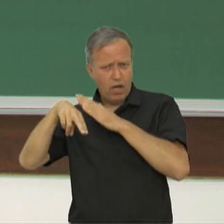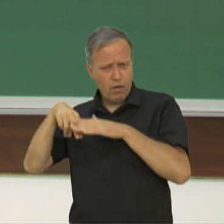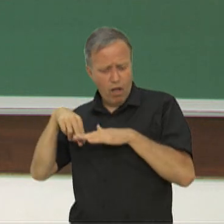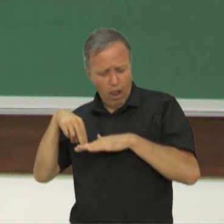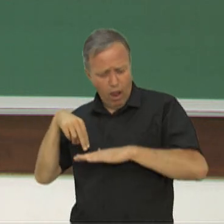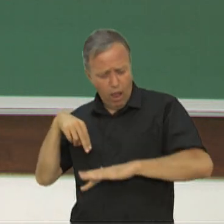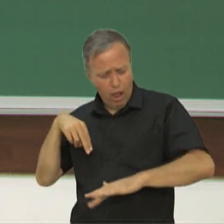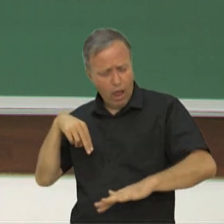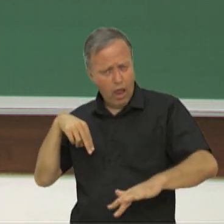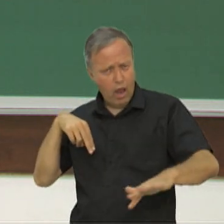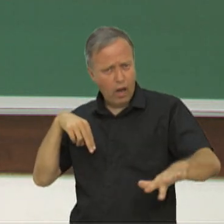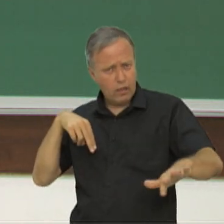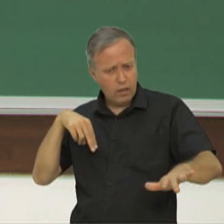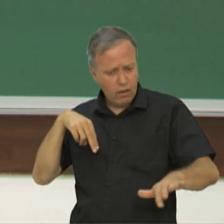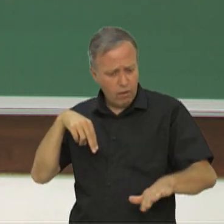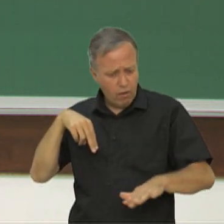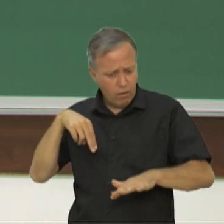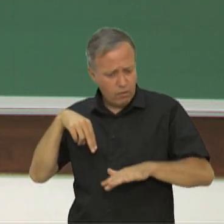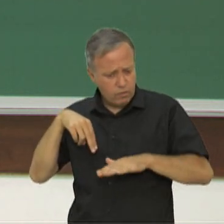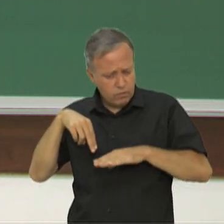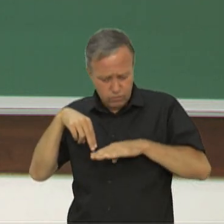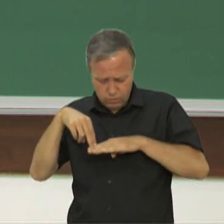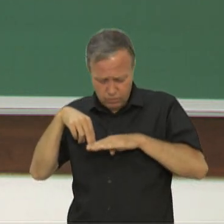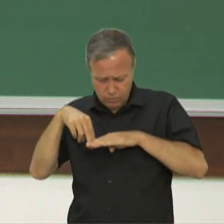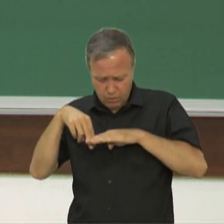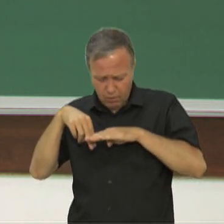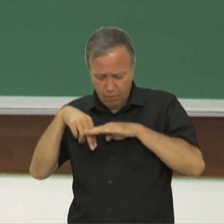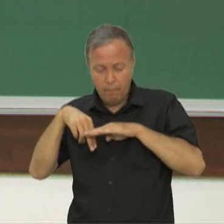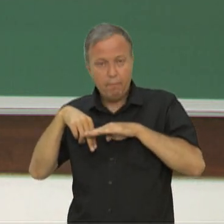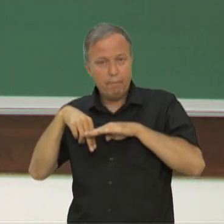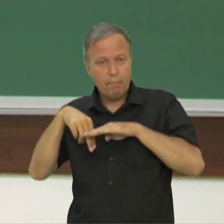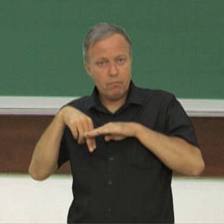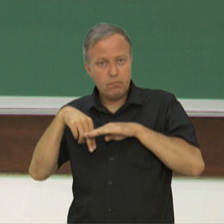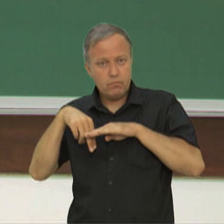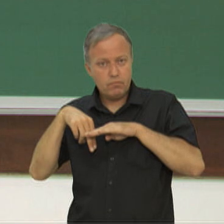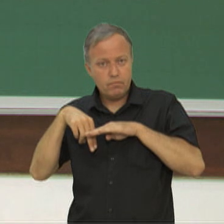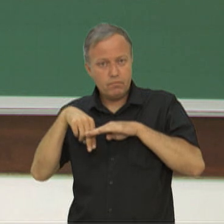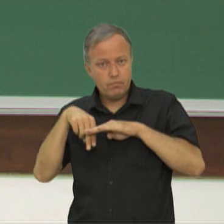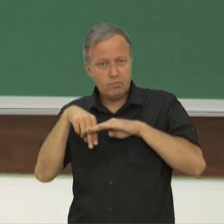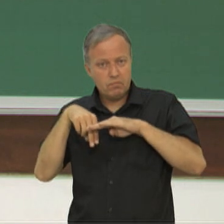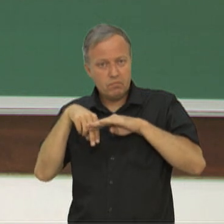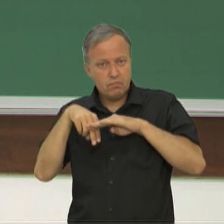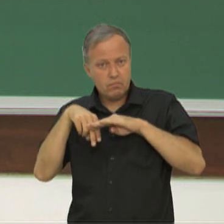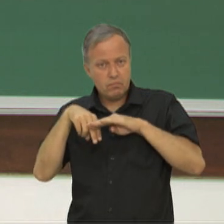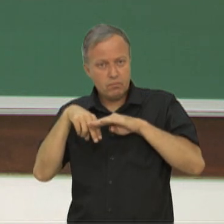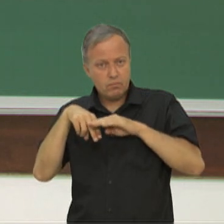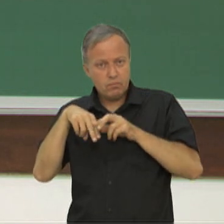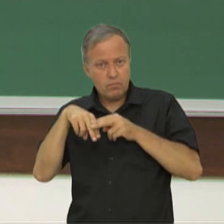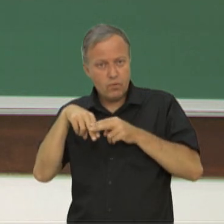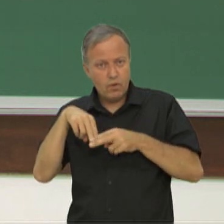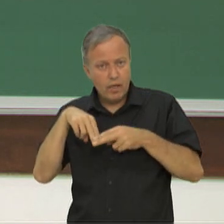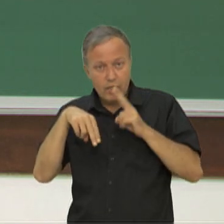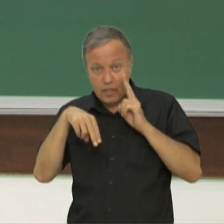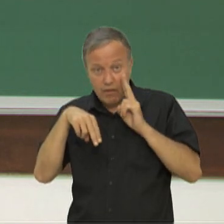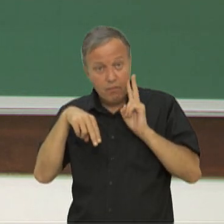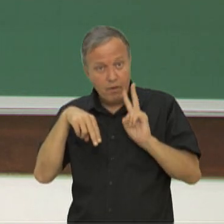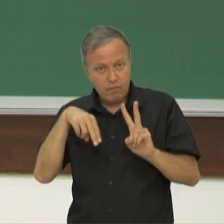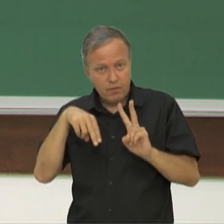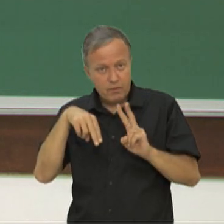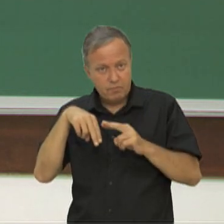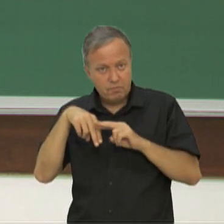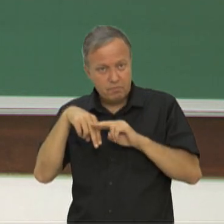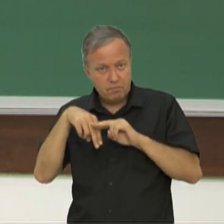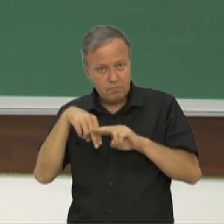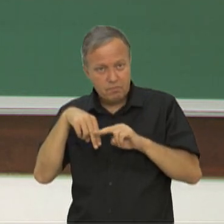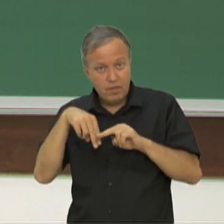Aqui, os tutus passaram a ser feitos até o joelho. Então, parte da perna da bailarina já aparecia. E aí, os